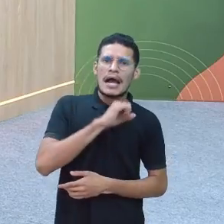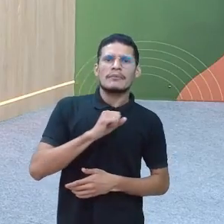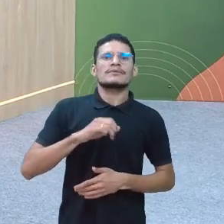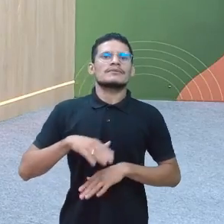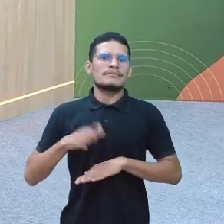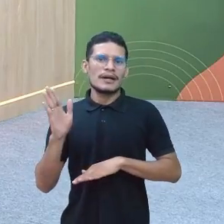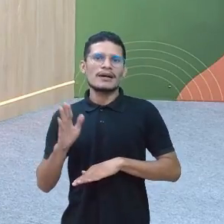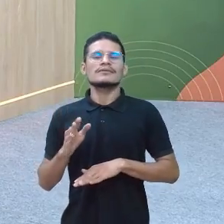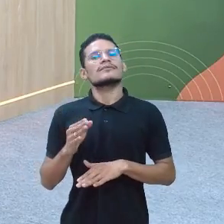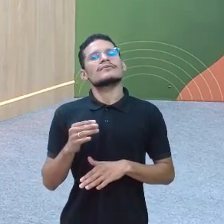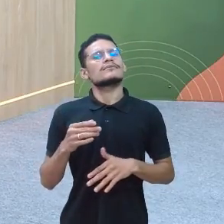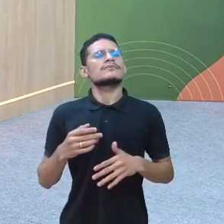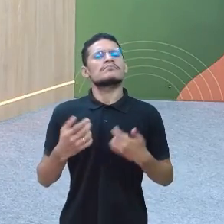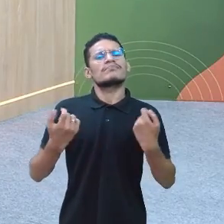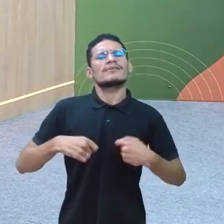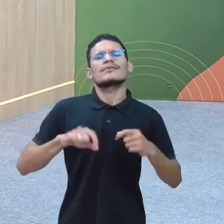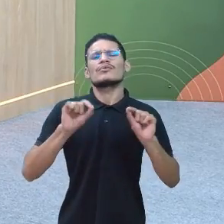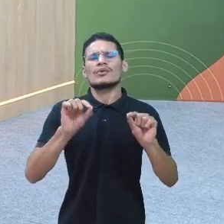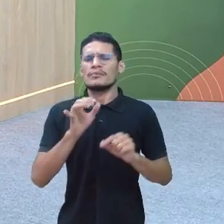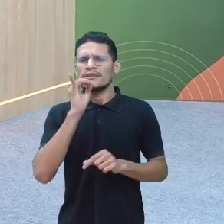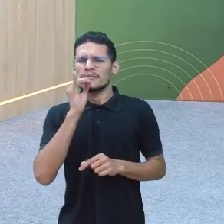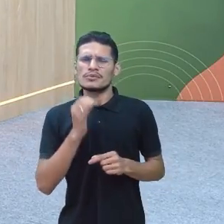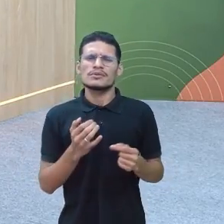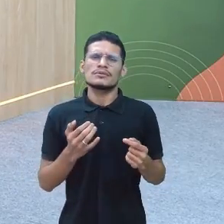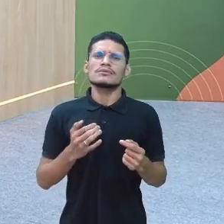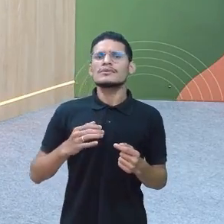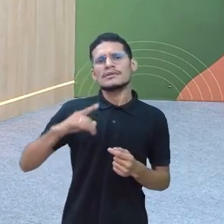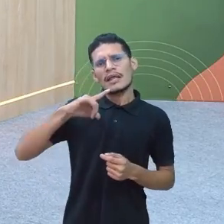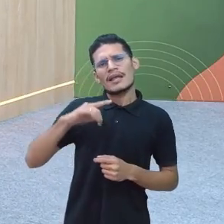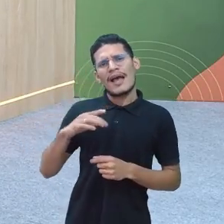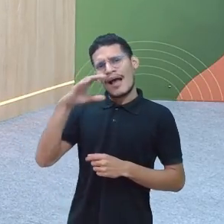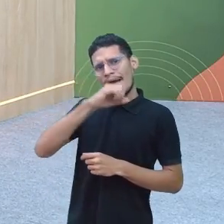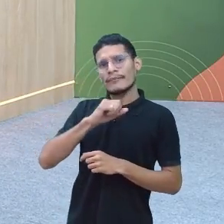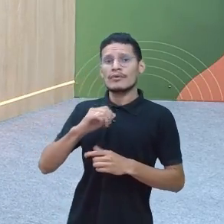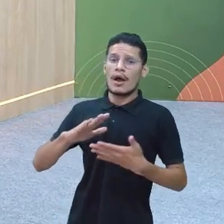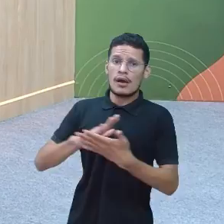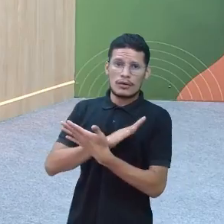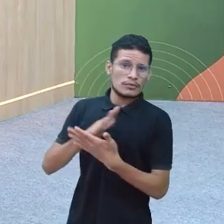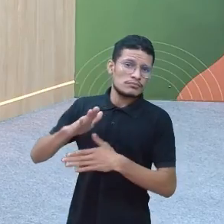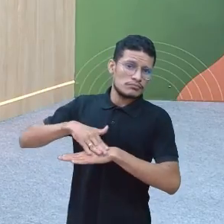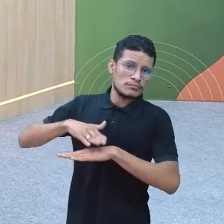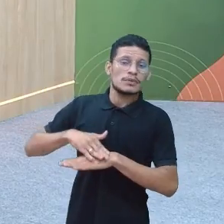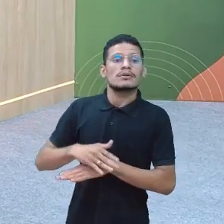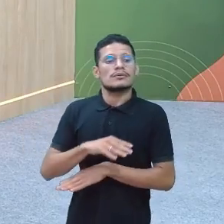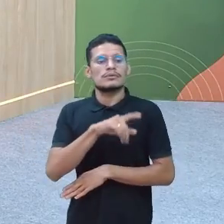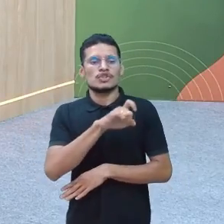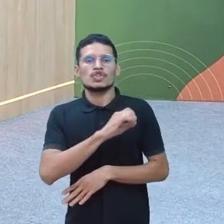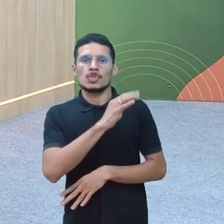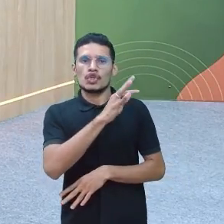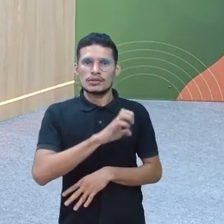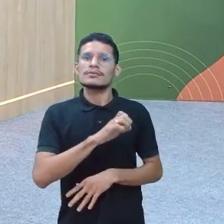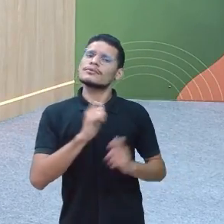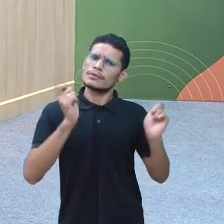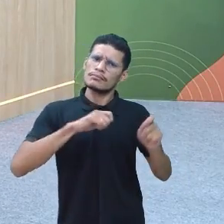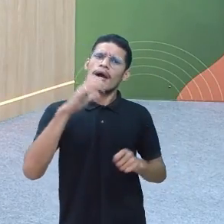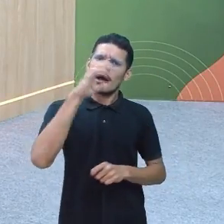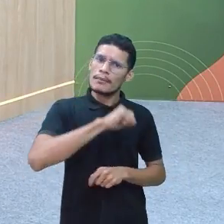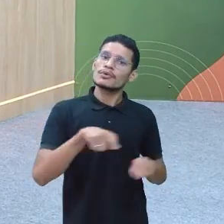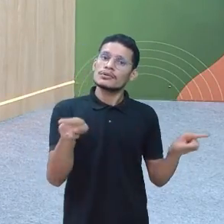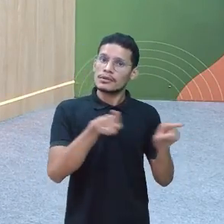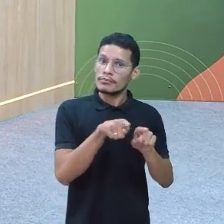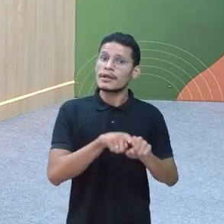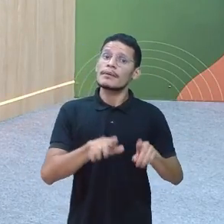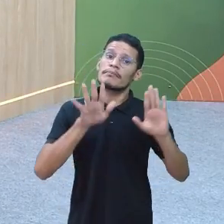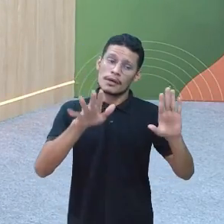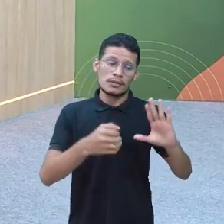né? Não necessariamente, mas na maioria das vezes ele vai ser bem mais rápido. O shot, ele pode ser rápido também, mas a